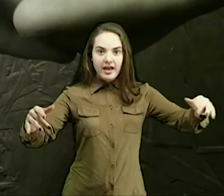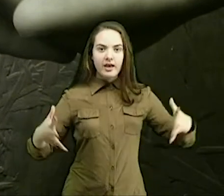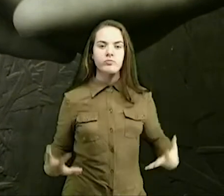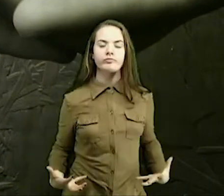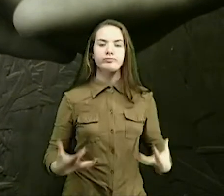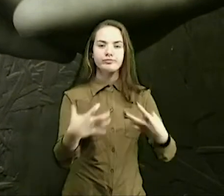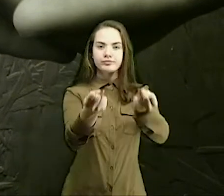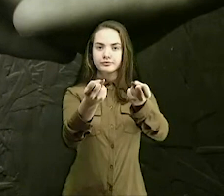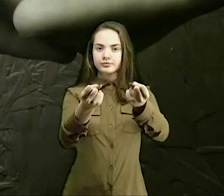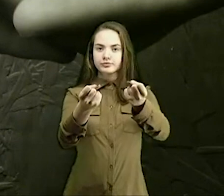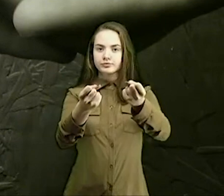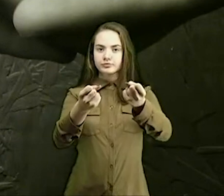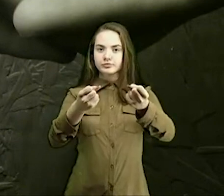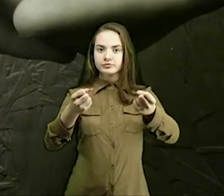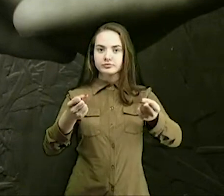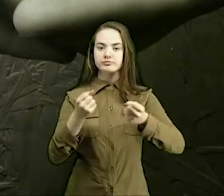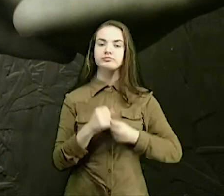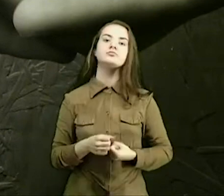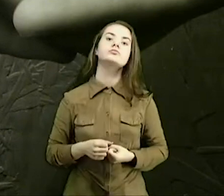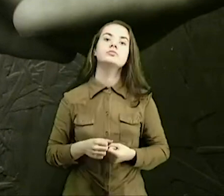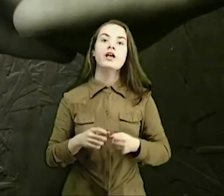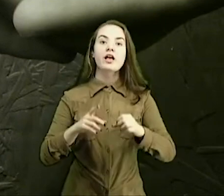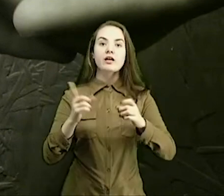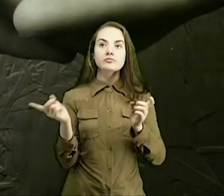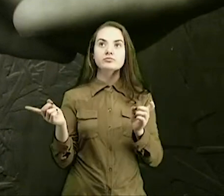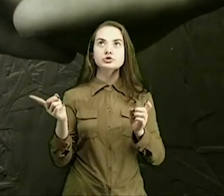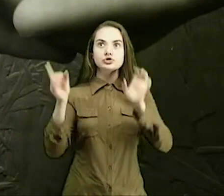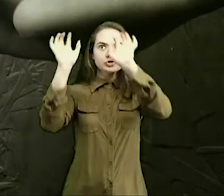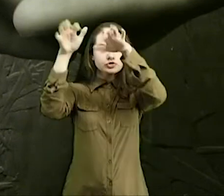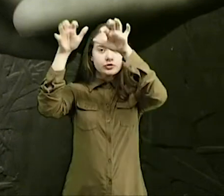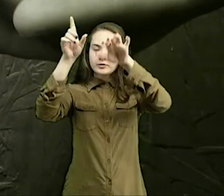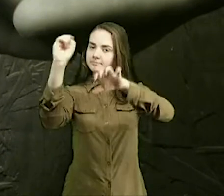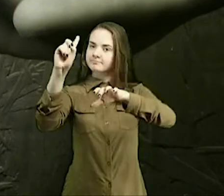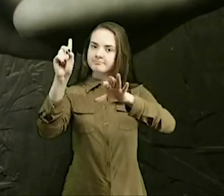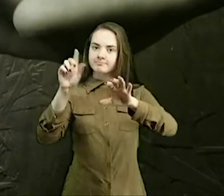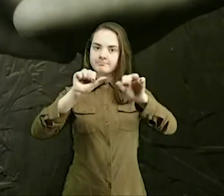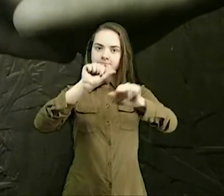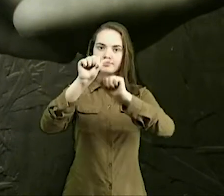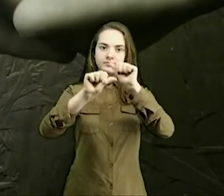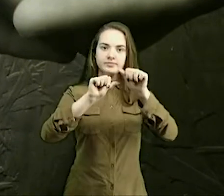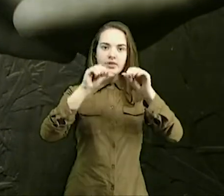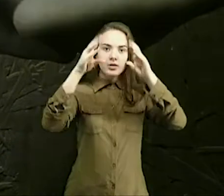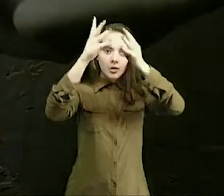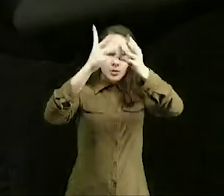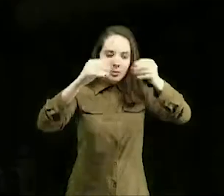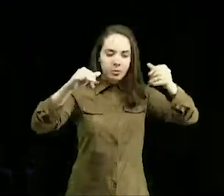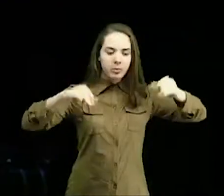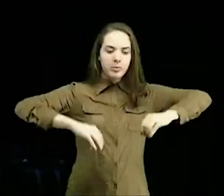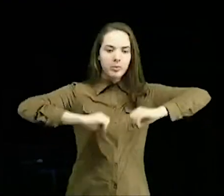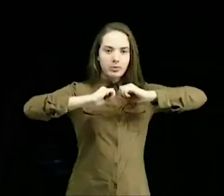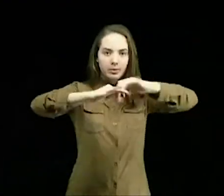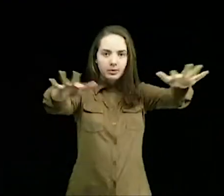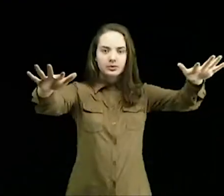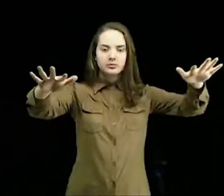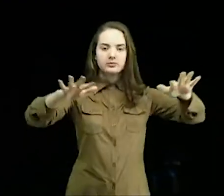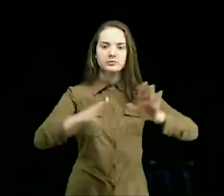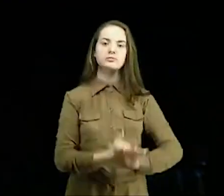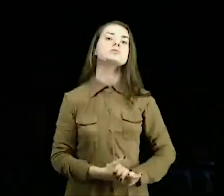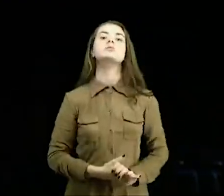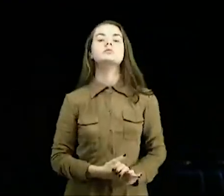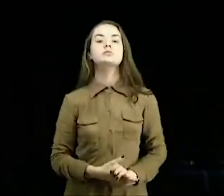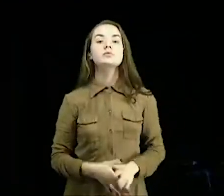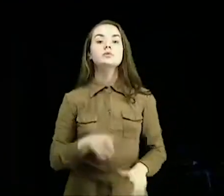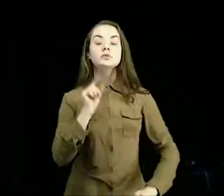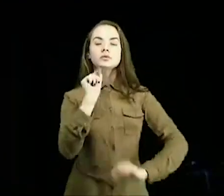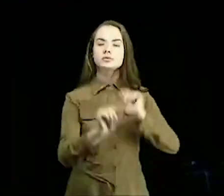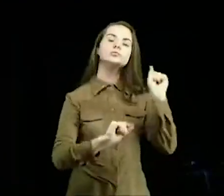sua terra pó e poeira, dos céus descerá sobre ti até que pereça. Então o que, que o homem quer? Ele quer se afastar de